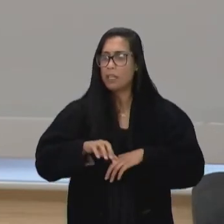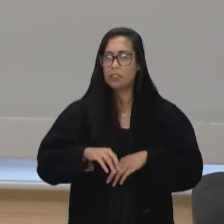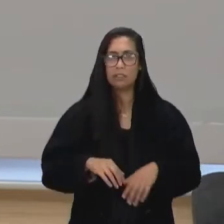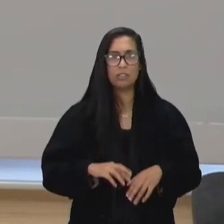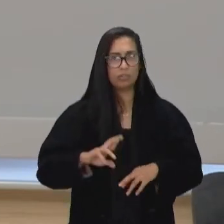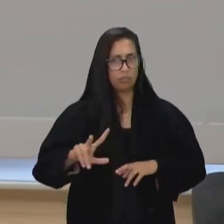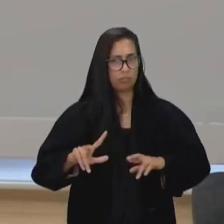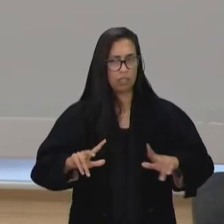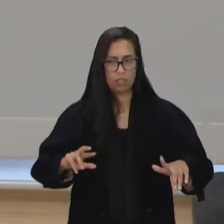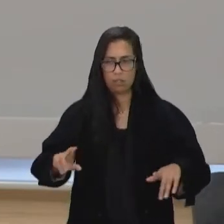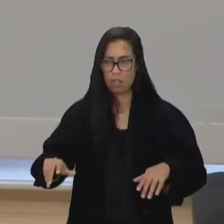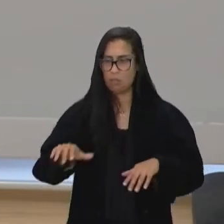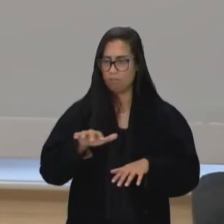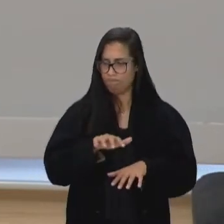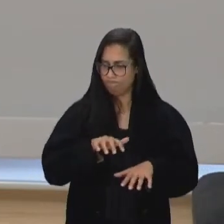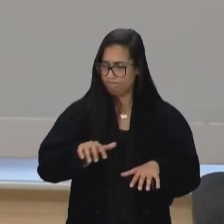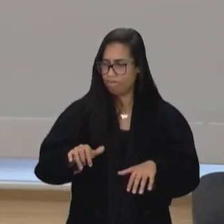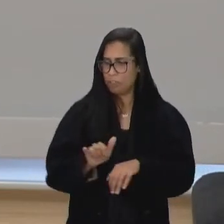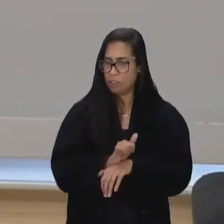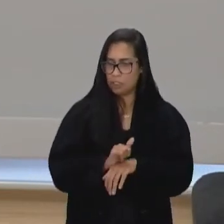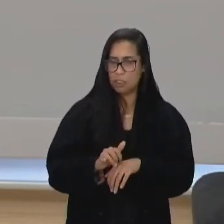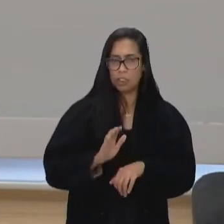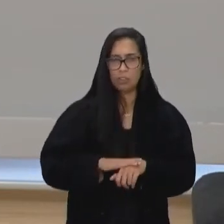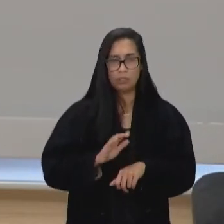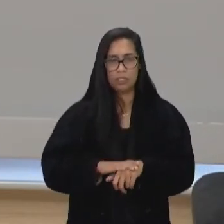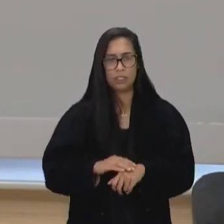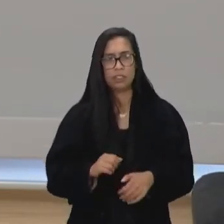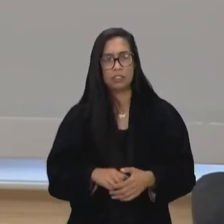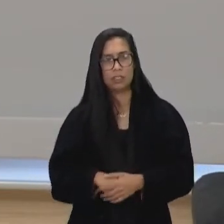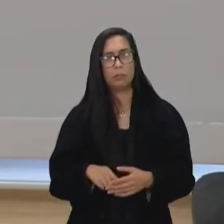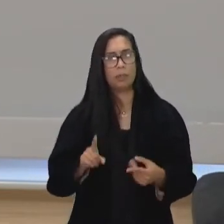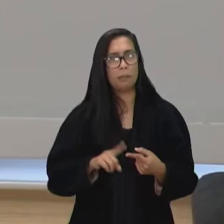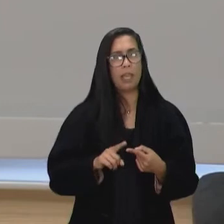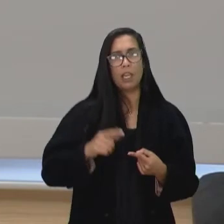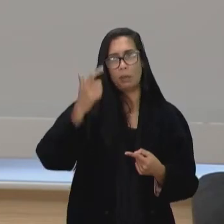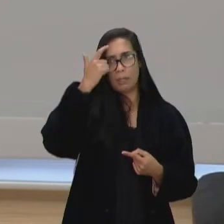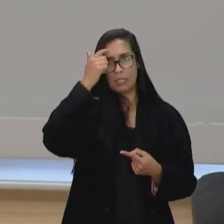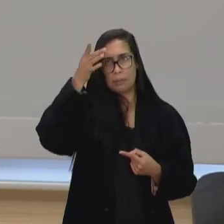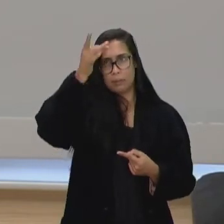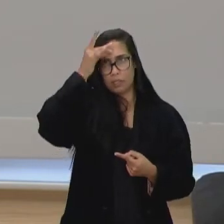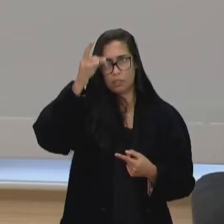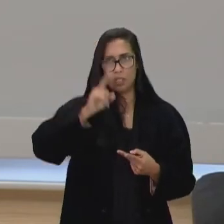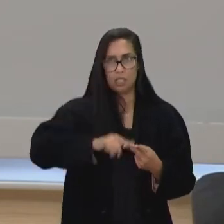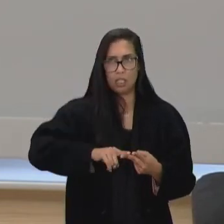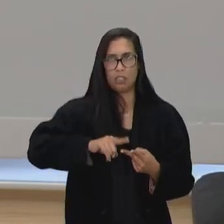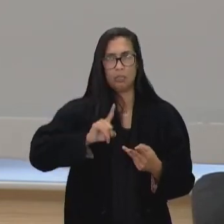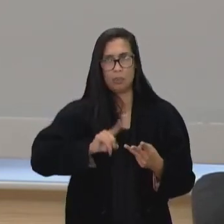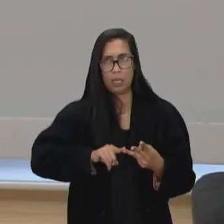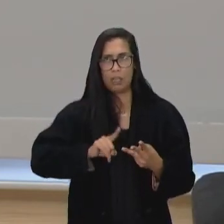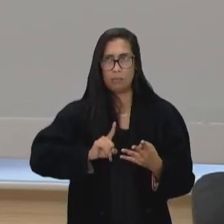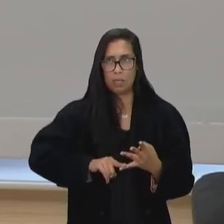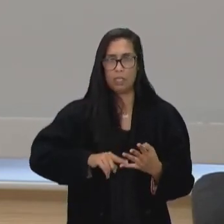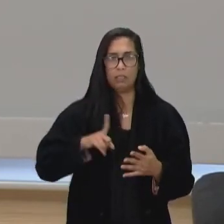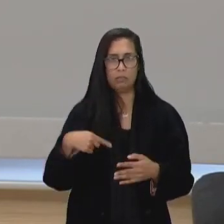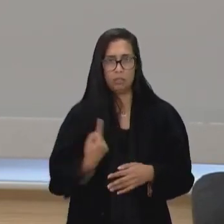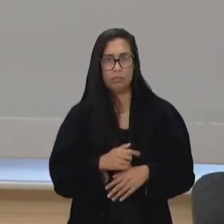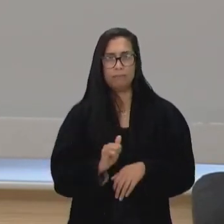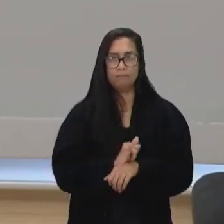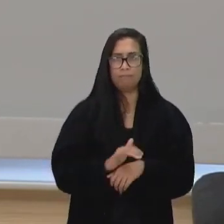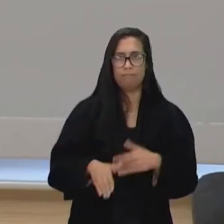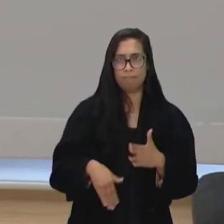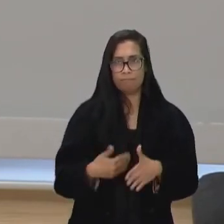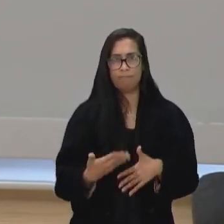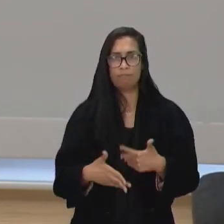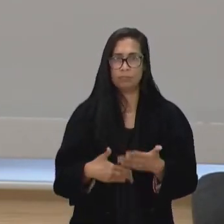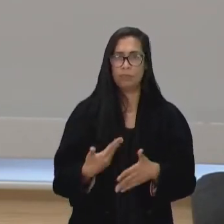A gente colocou lá, pode ser a mudança do pensamento do personagem. Então cada área a gente ia colocando no caderno assim e ia ficando mais fácil, mais prático, pra gente conseguir